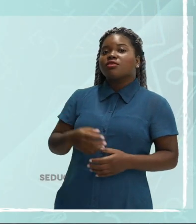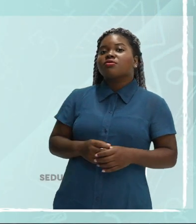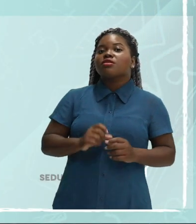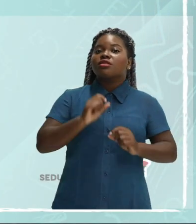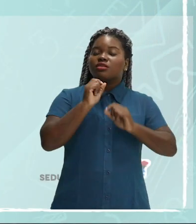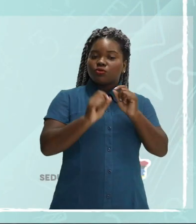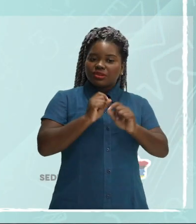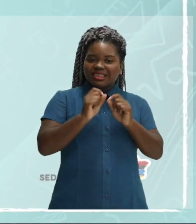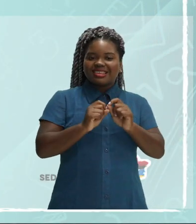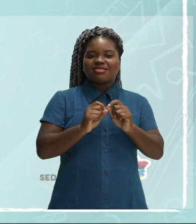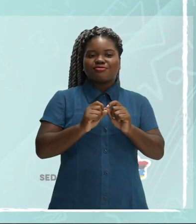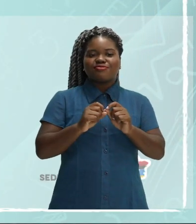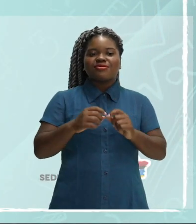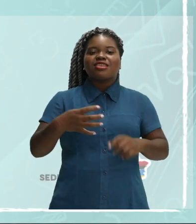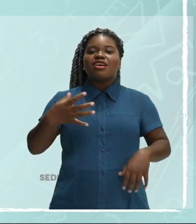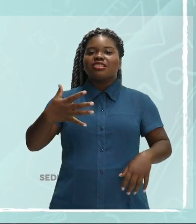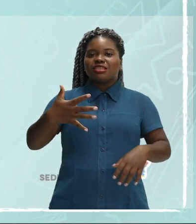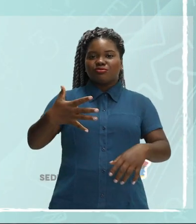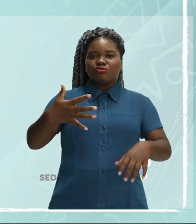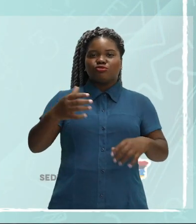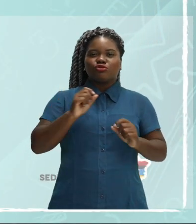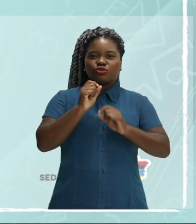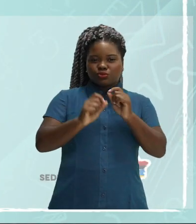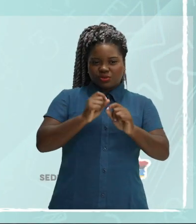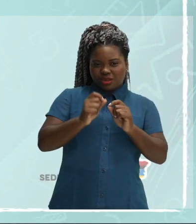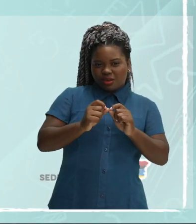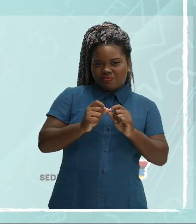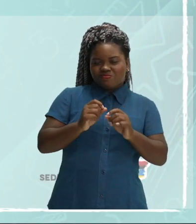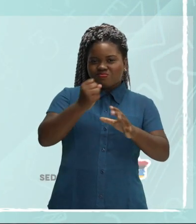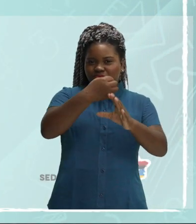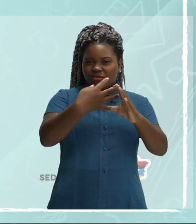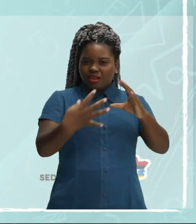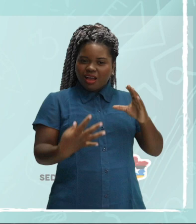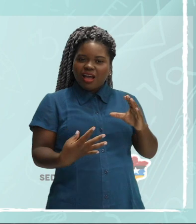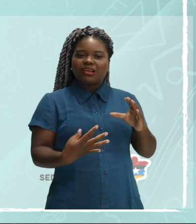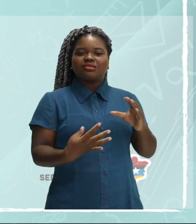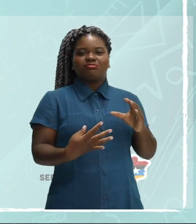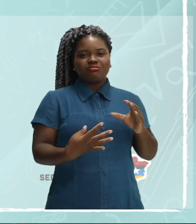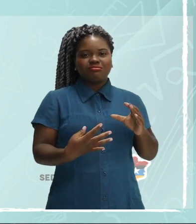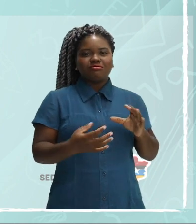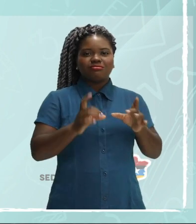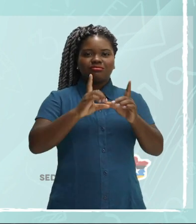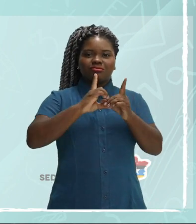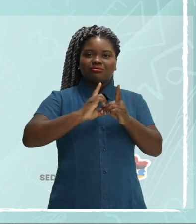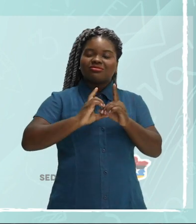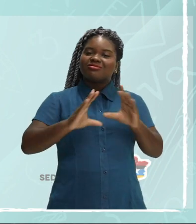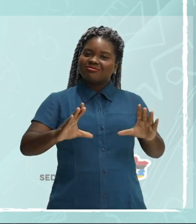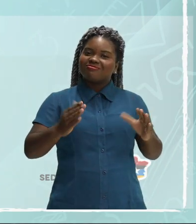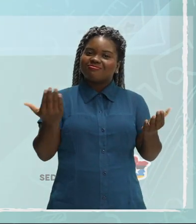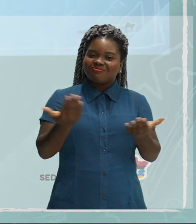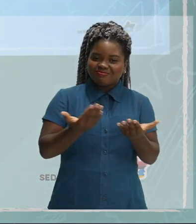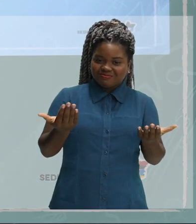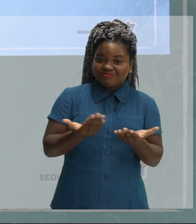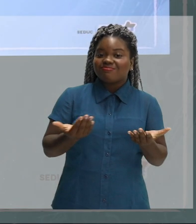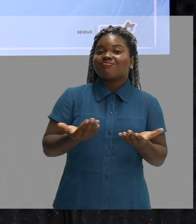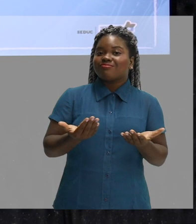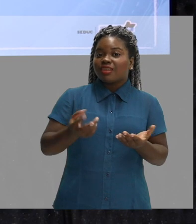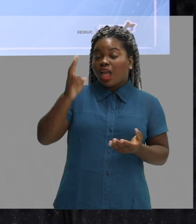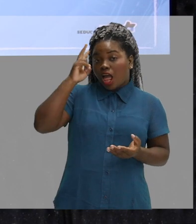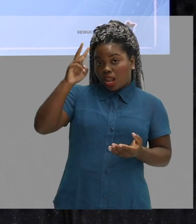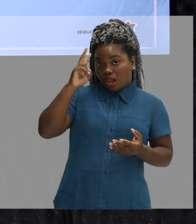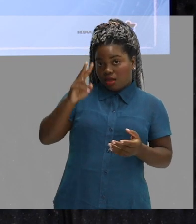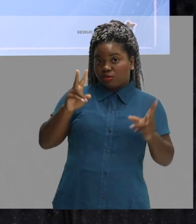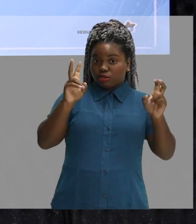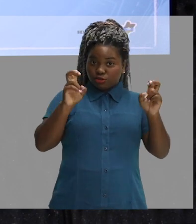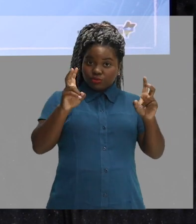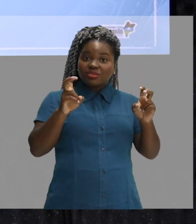tópico, as características da democracia moderna. Lembra que o assunto da aula é teoria democrática moderna. A